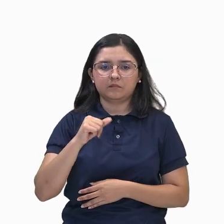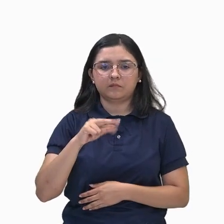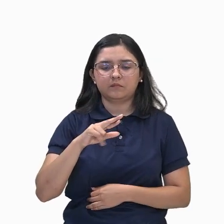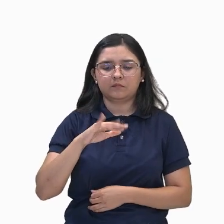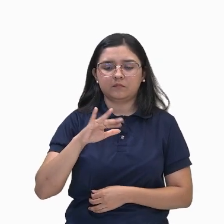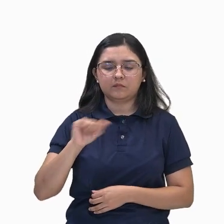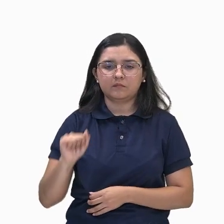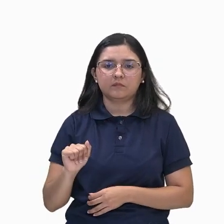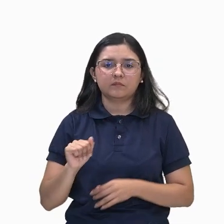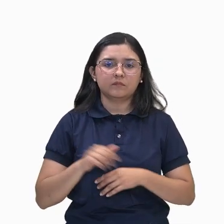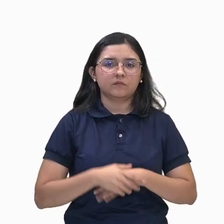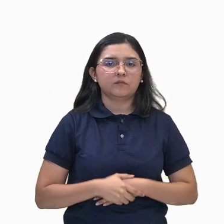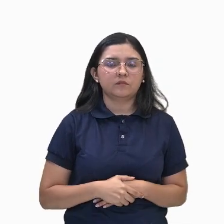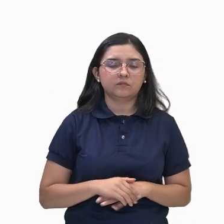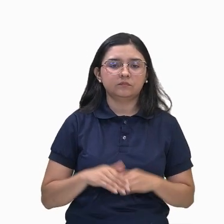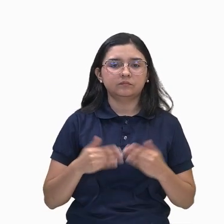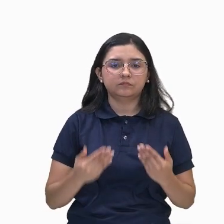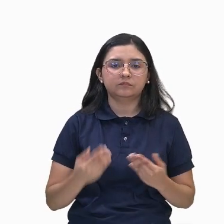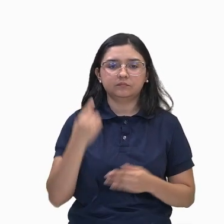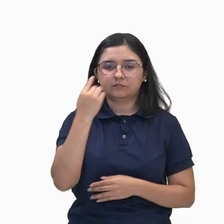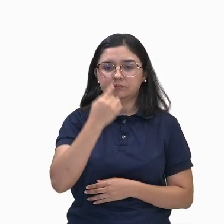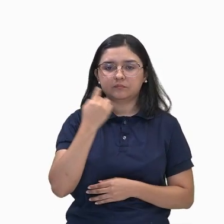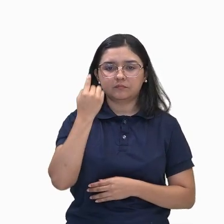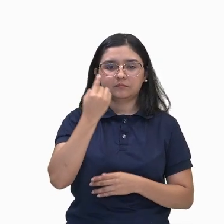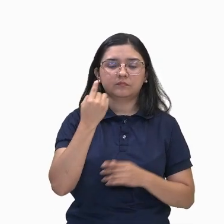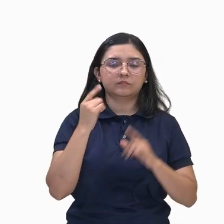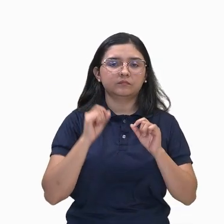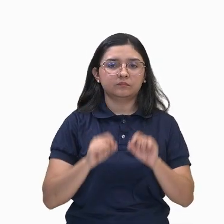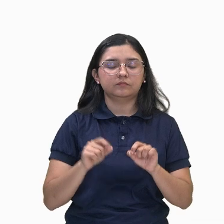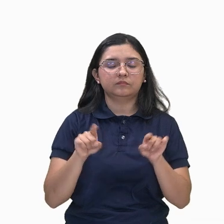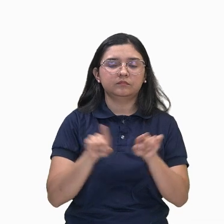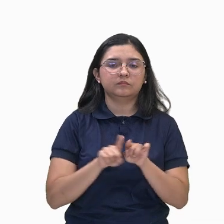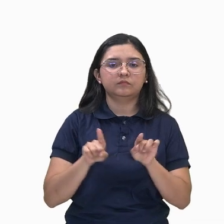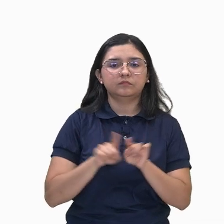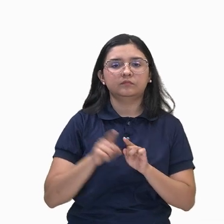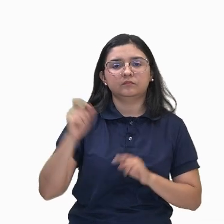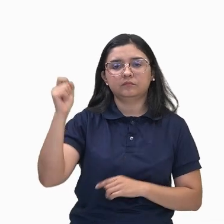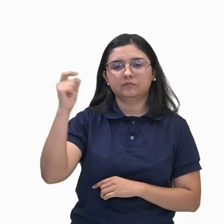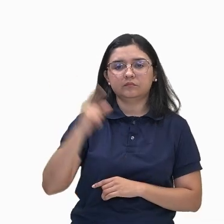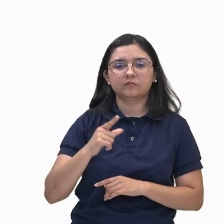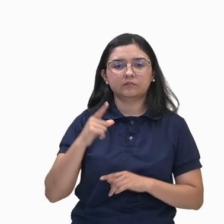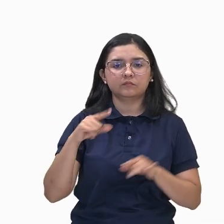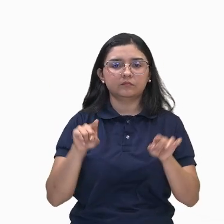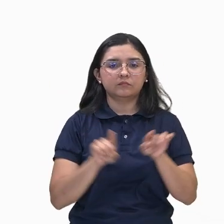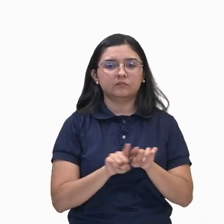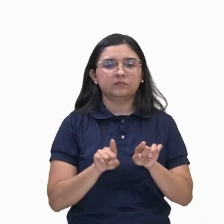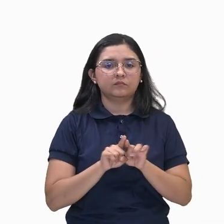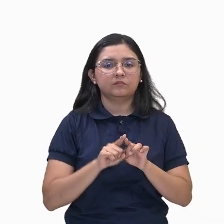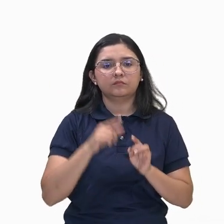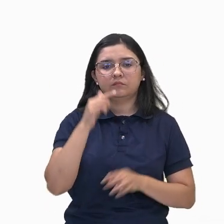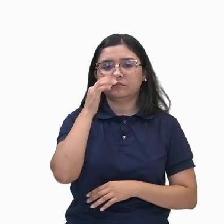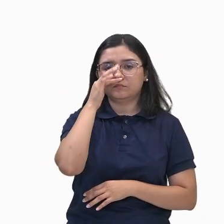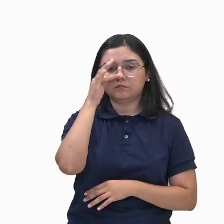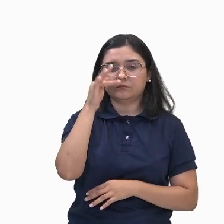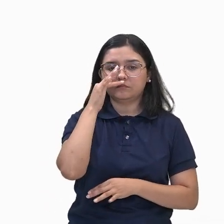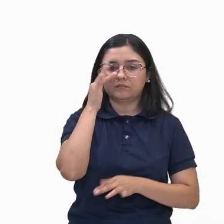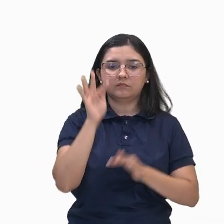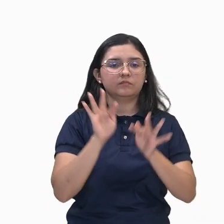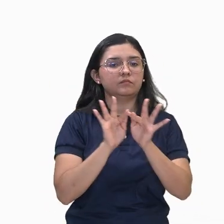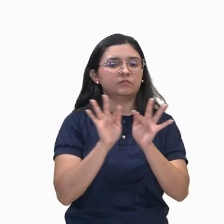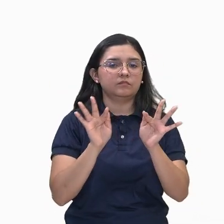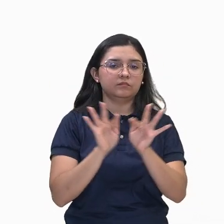os teus olhos espalham luz divina, a quem a luz do sol em vão se atreve. Papoula, ou rosa